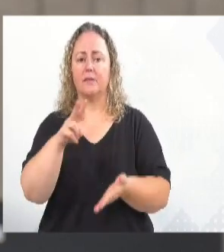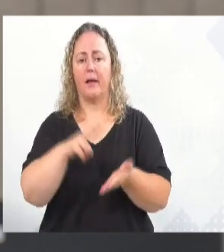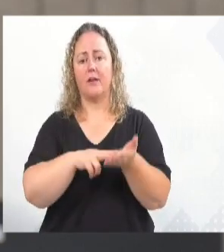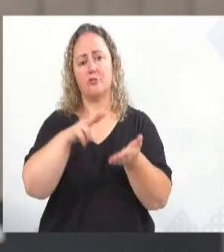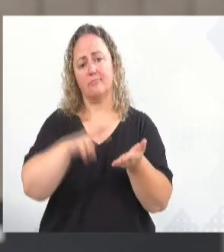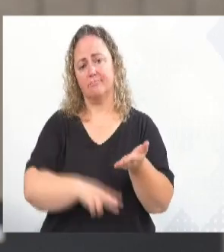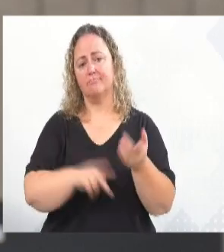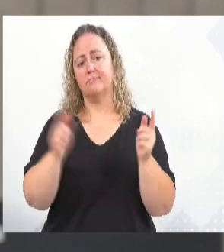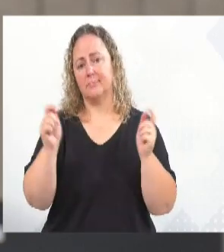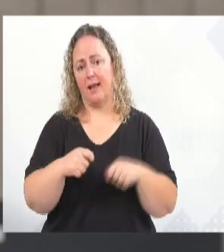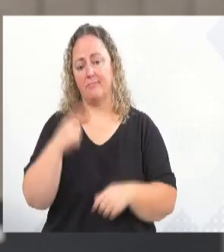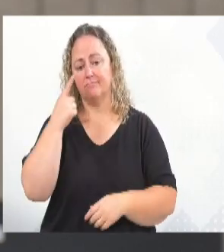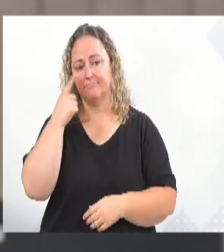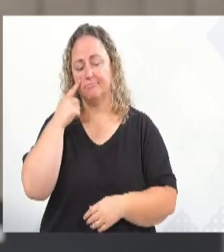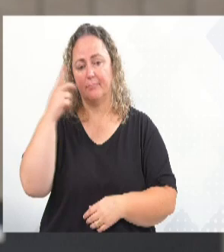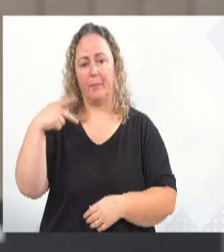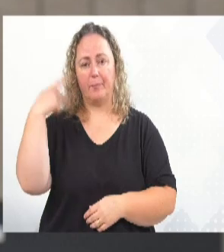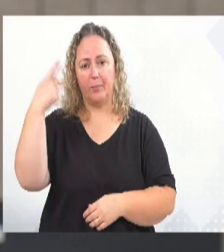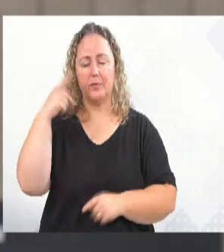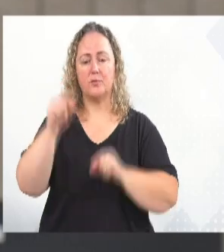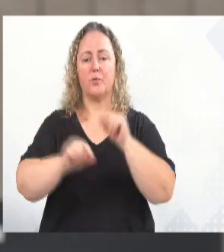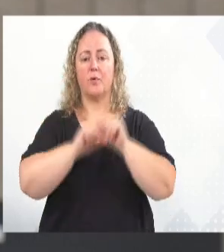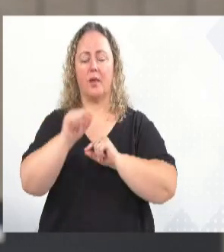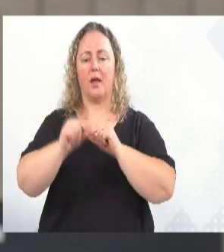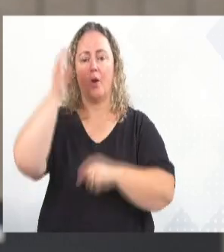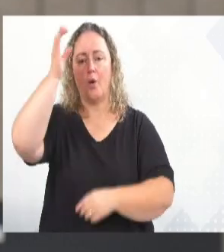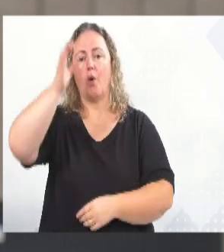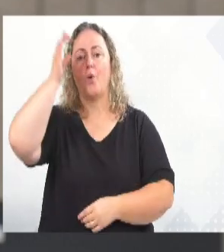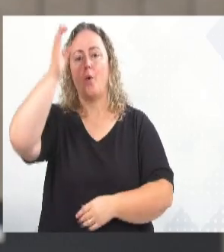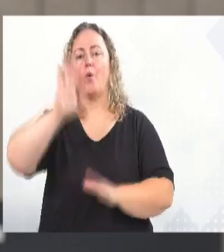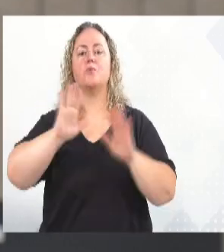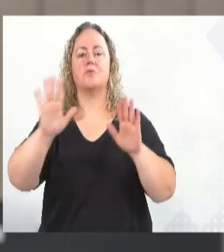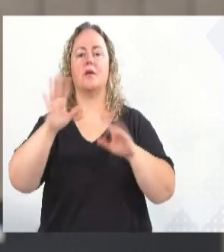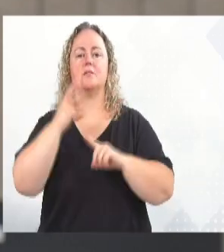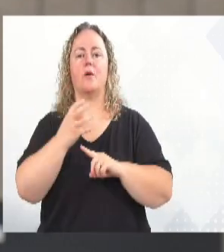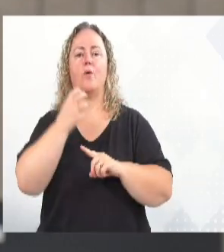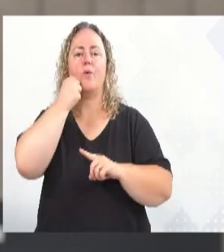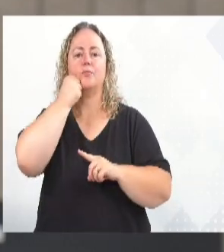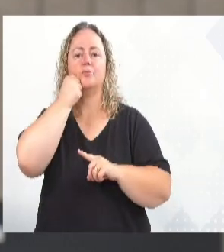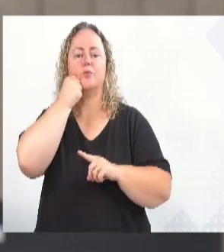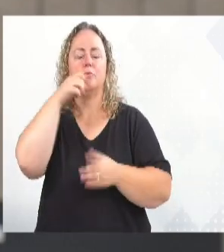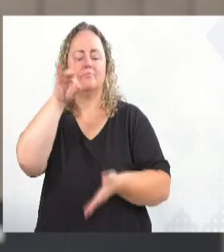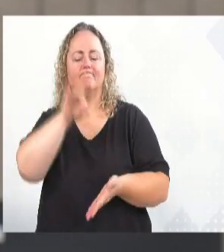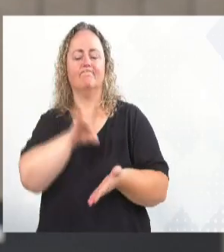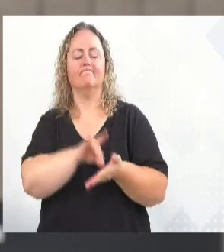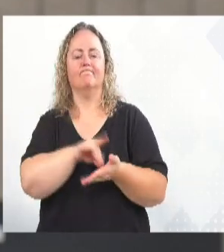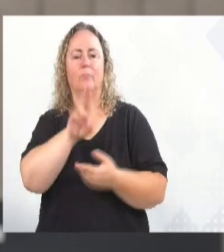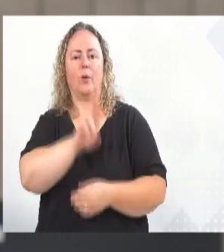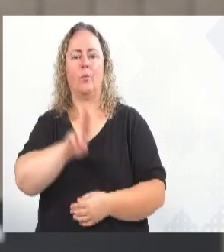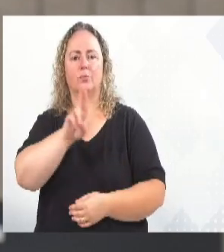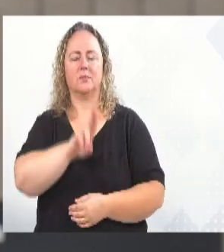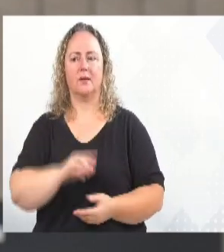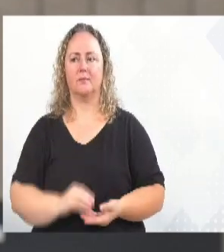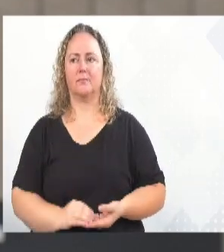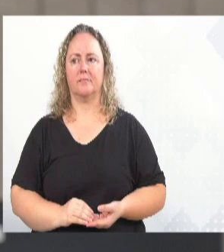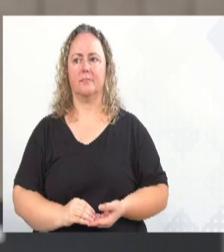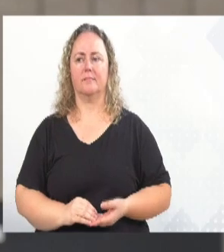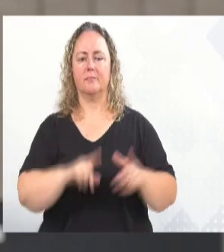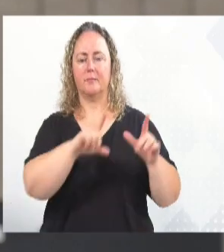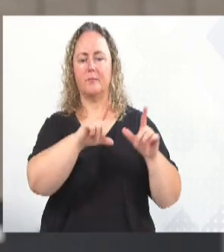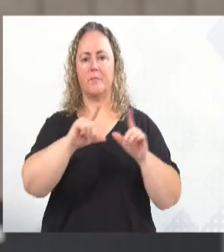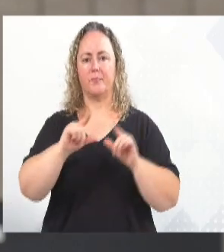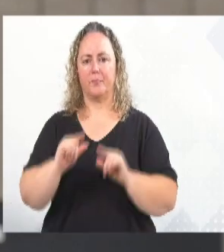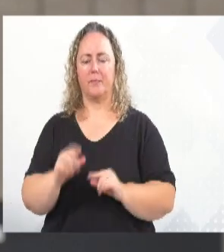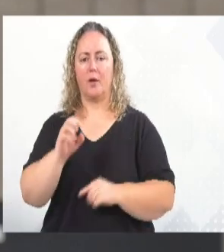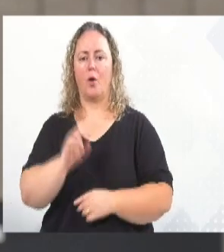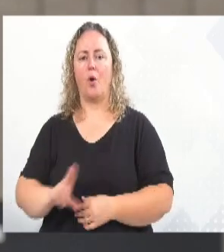ambientais. Então, a política deve ser em torno da conscientização das pessoas, do consumo consciente, da utilização sempre que possível de menos resíduos